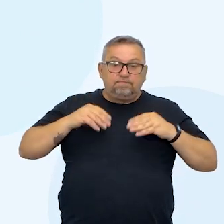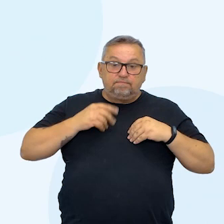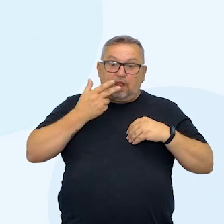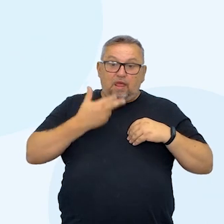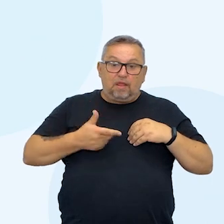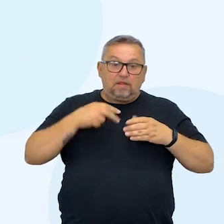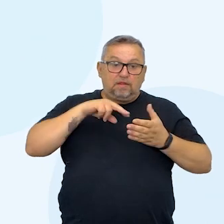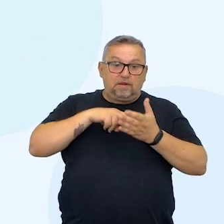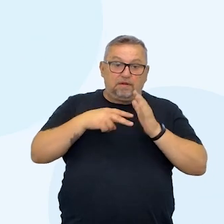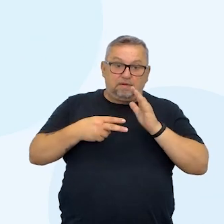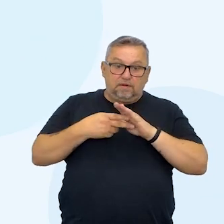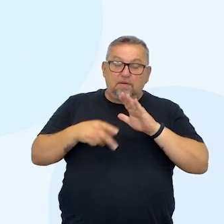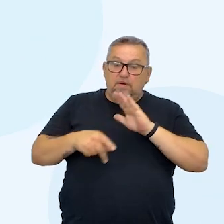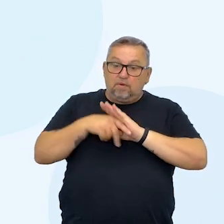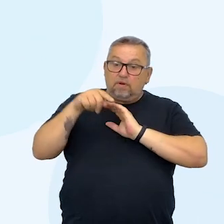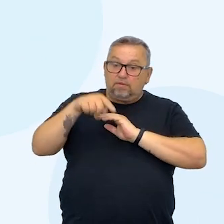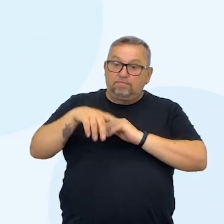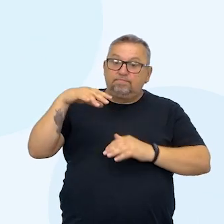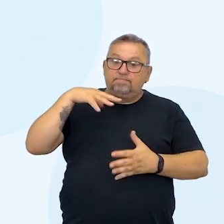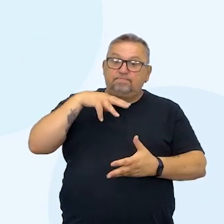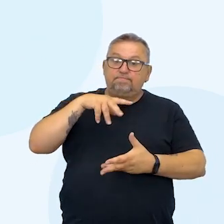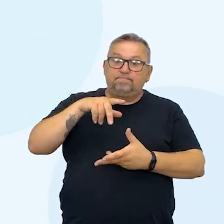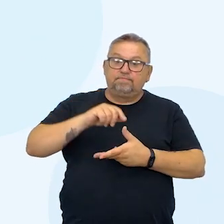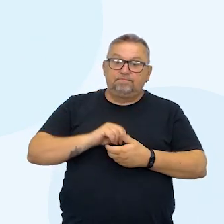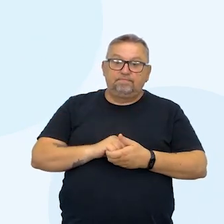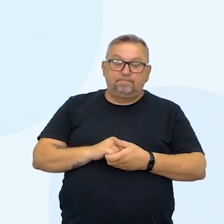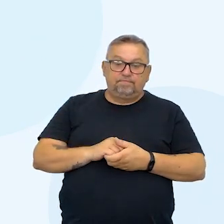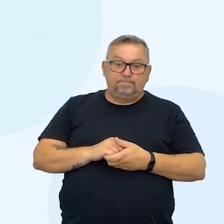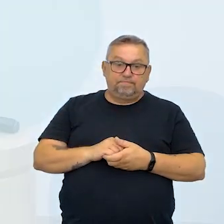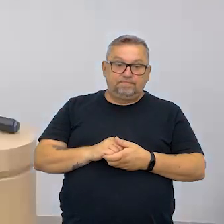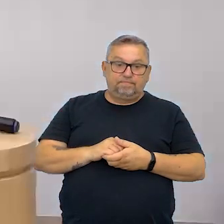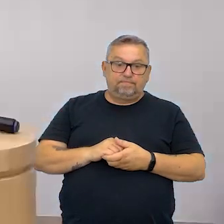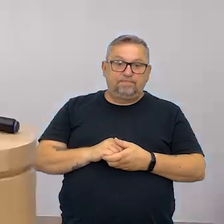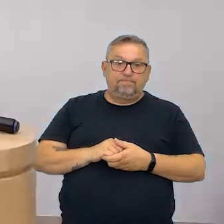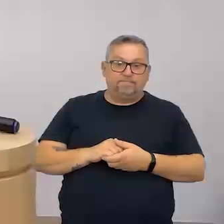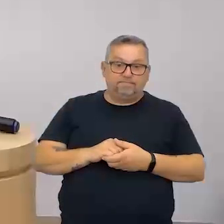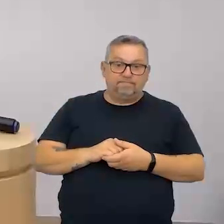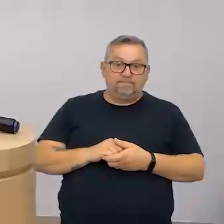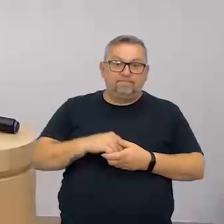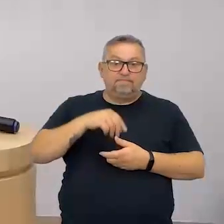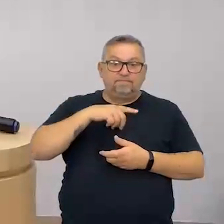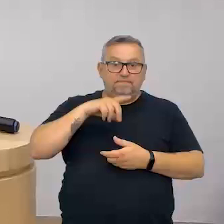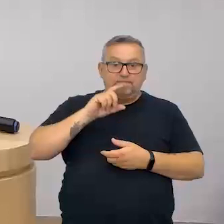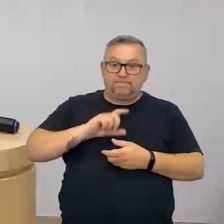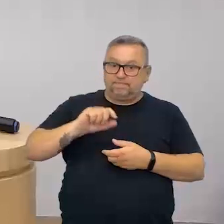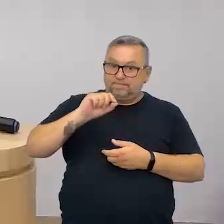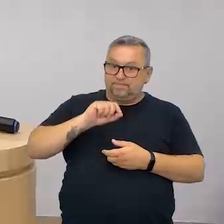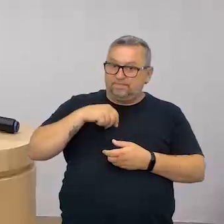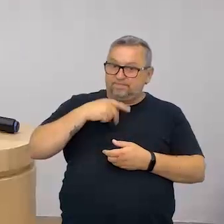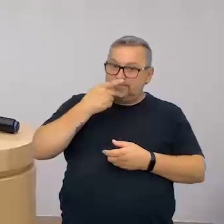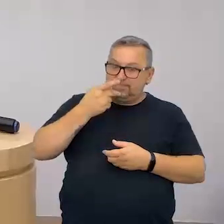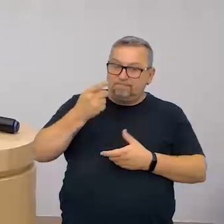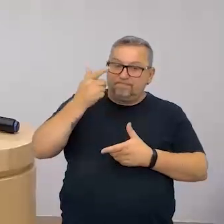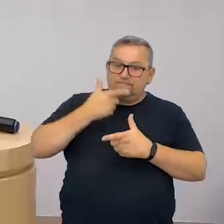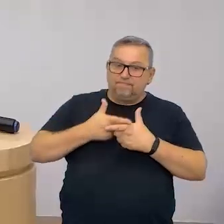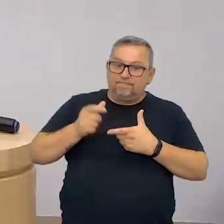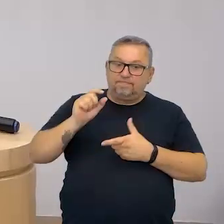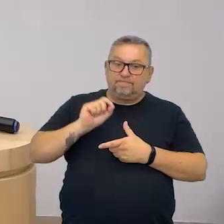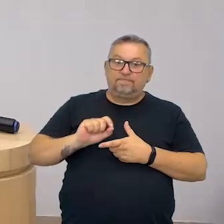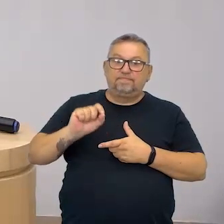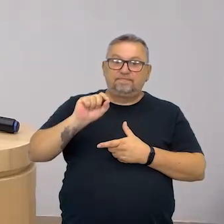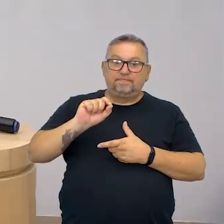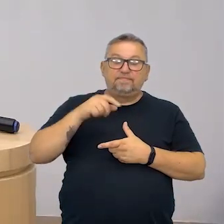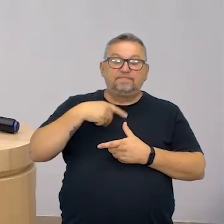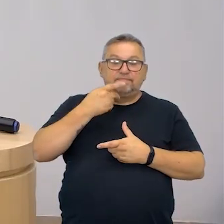também a posse desse mundo. Pessoal, vamos lá então, temos muito o que dizer a respeito